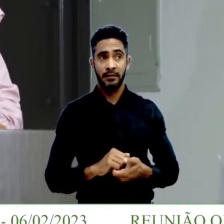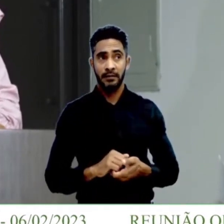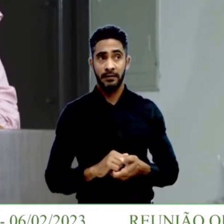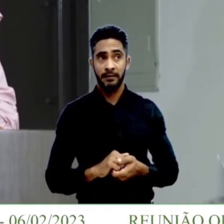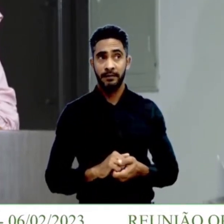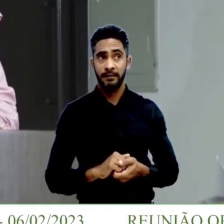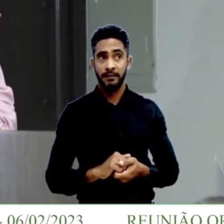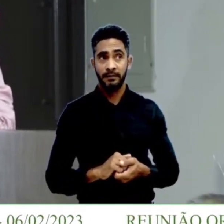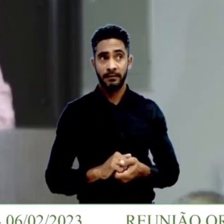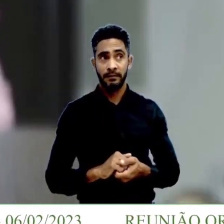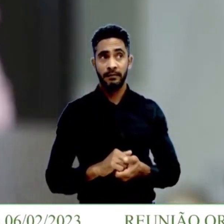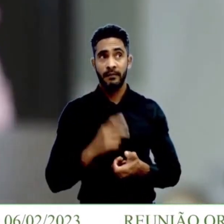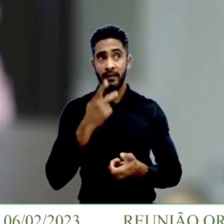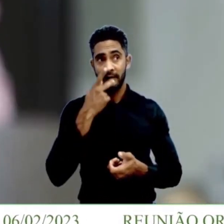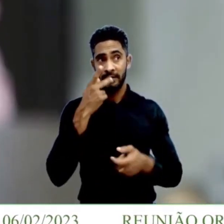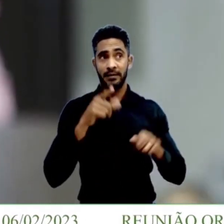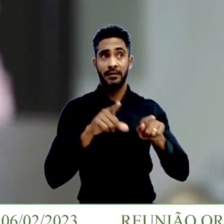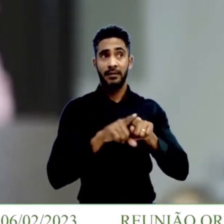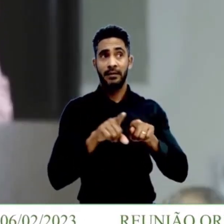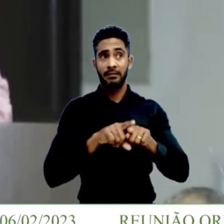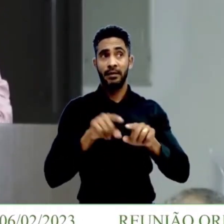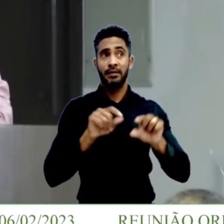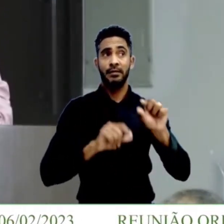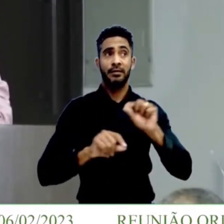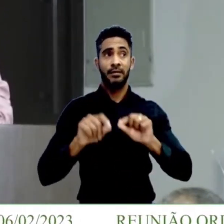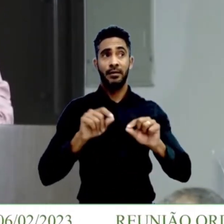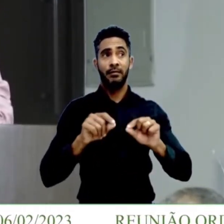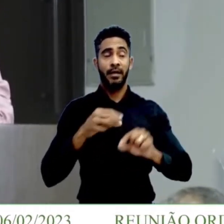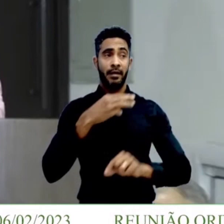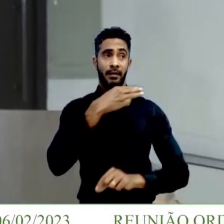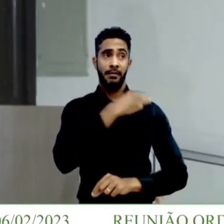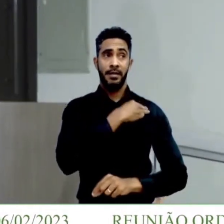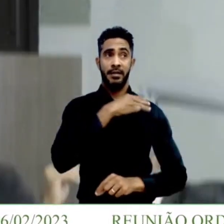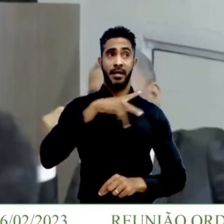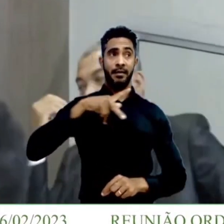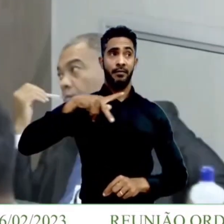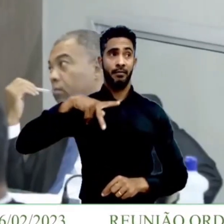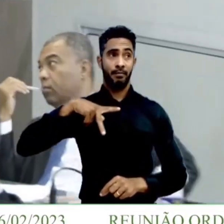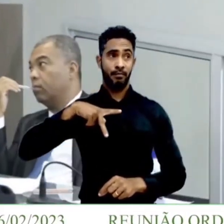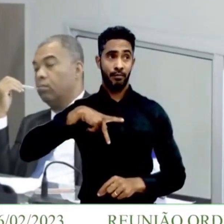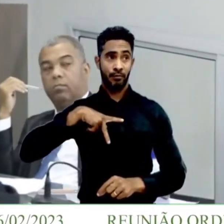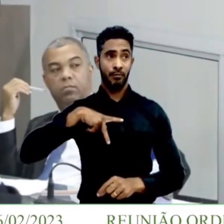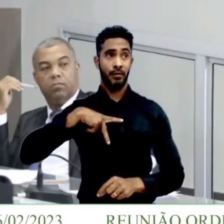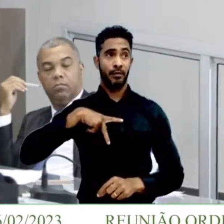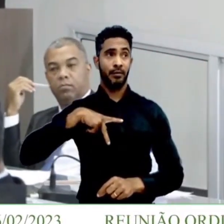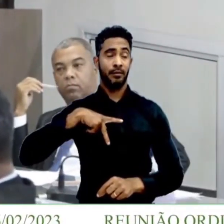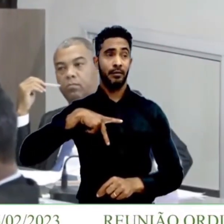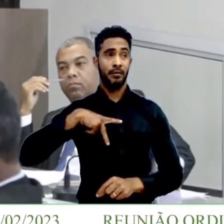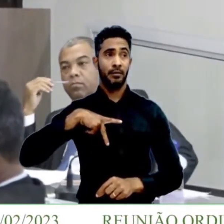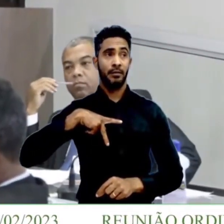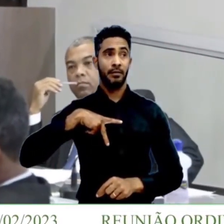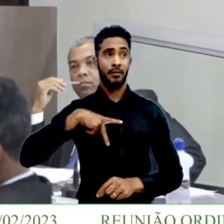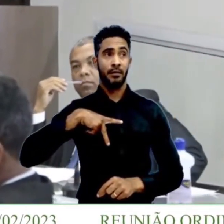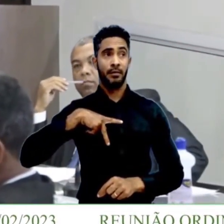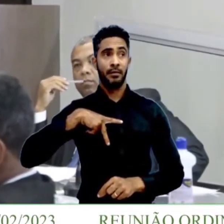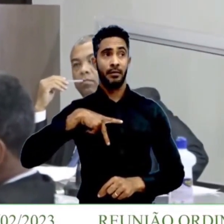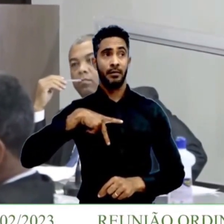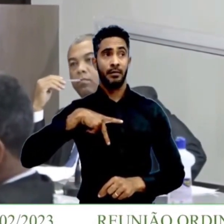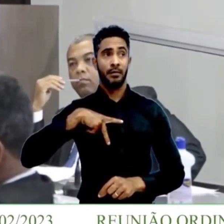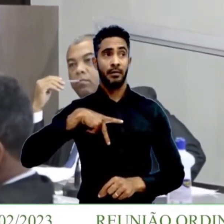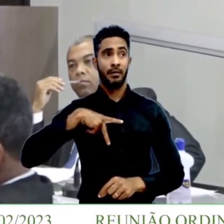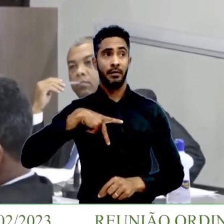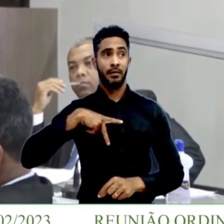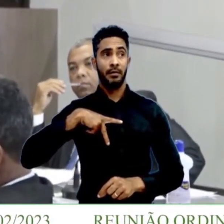citando. E dizer também que no Ministério Público tem um CIMUS, salvo engano